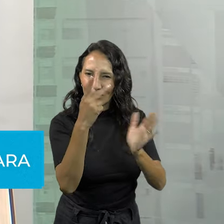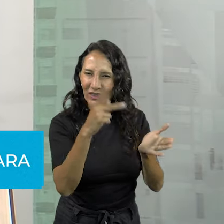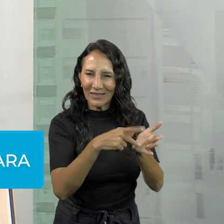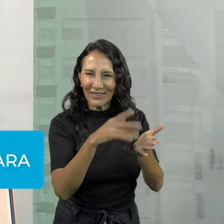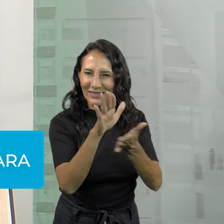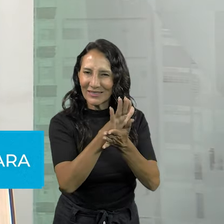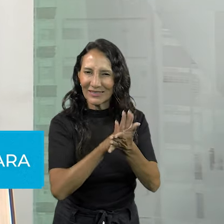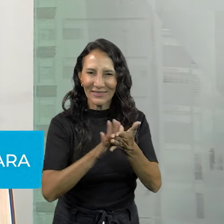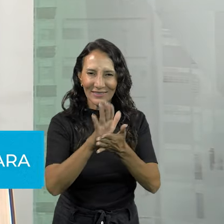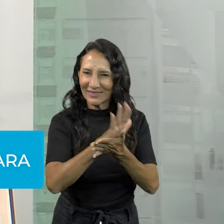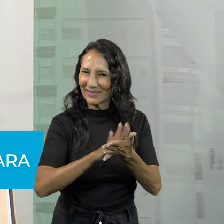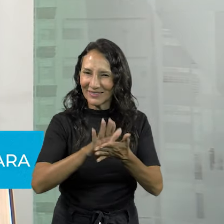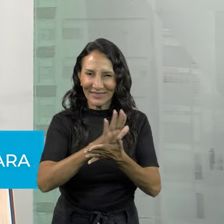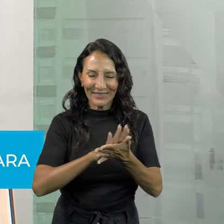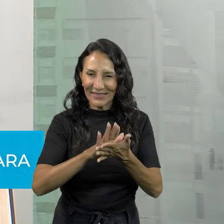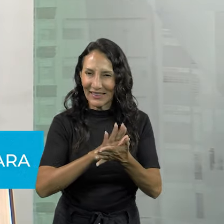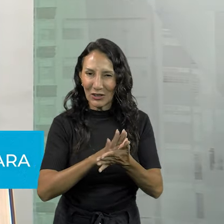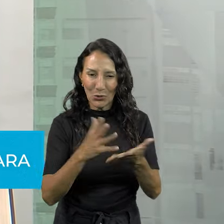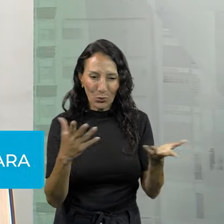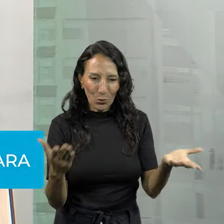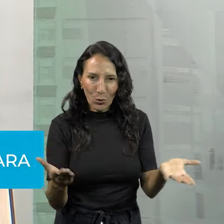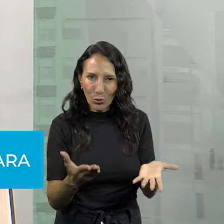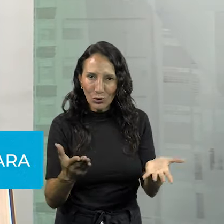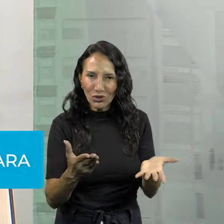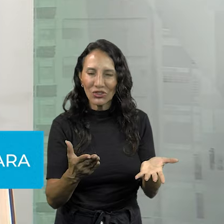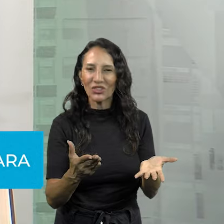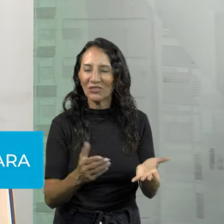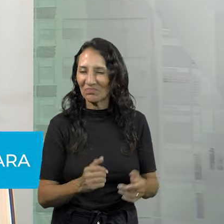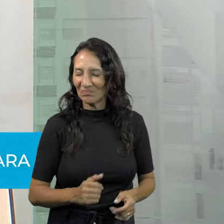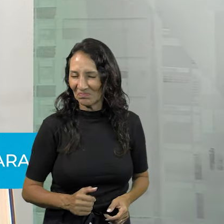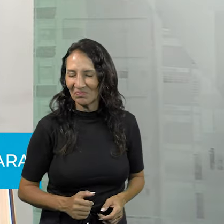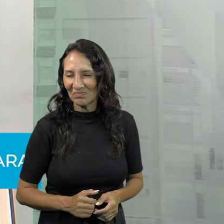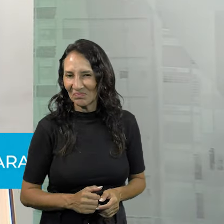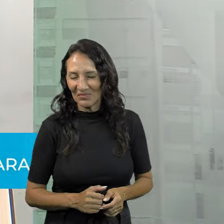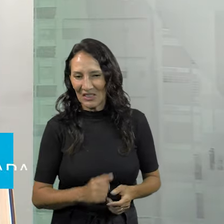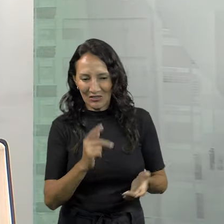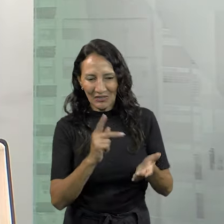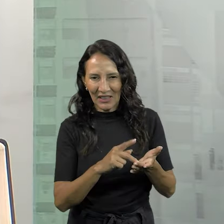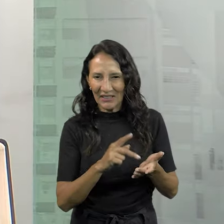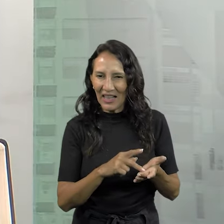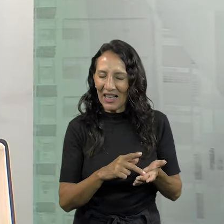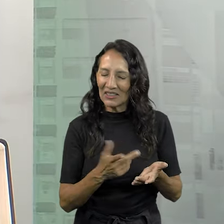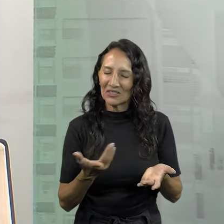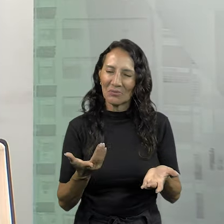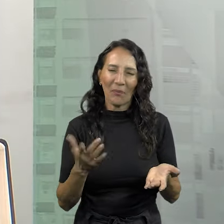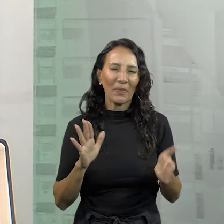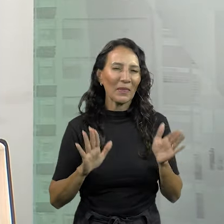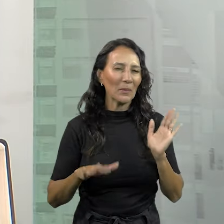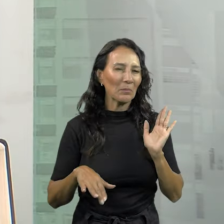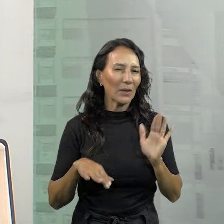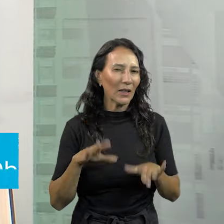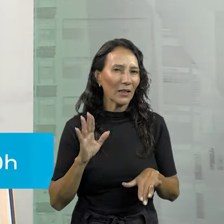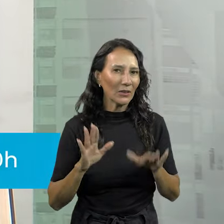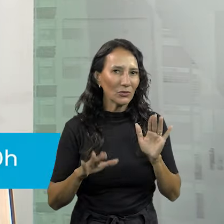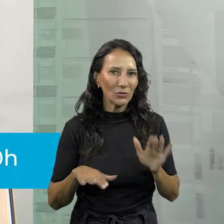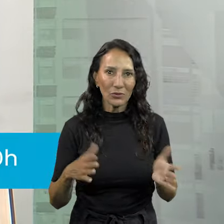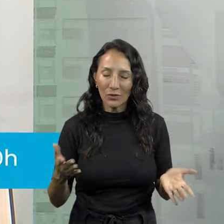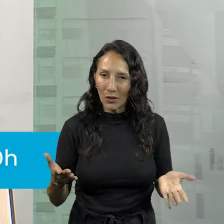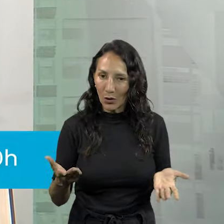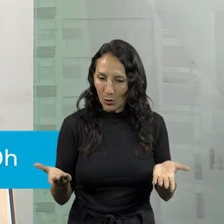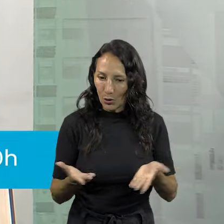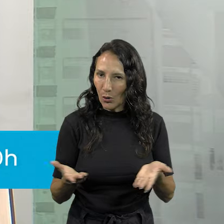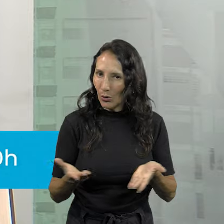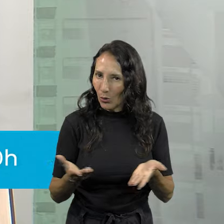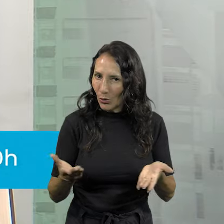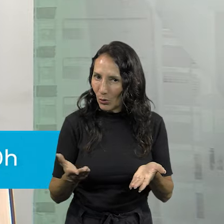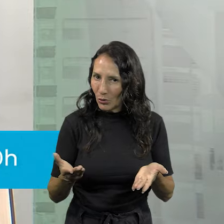vivemos, que a verdade era relativizada. Hoje, sociologicamente, o mundo é